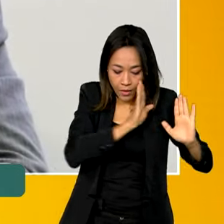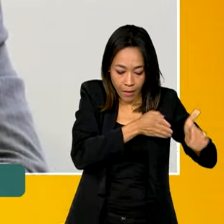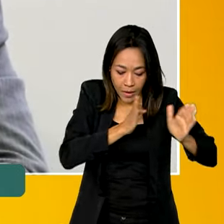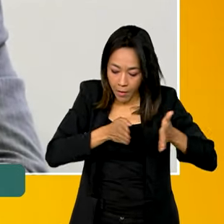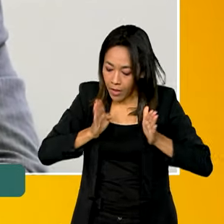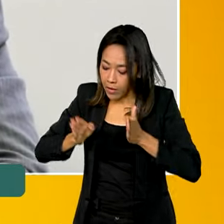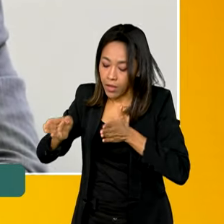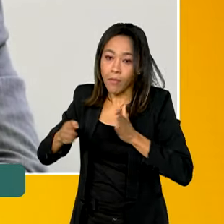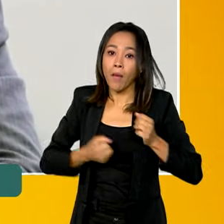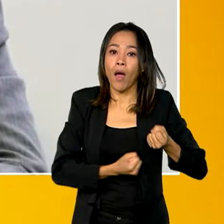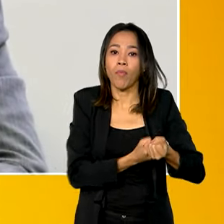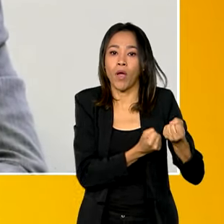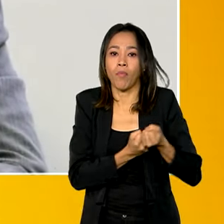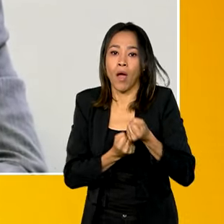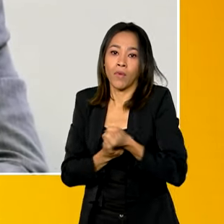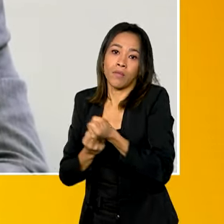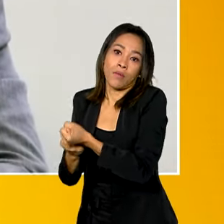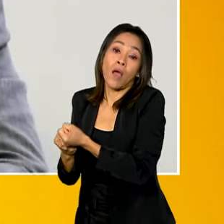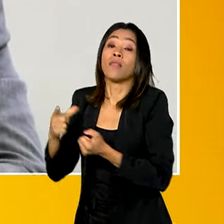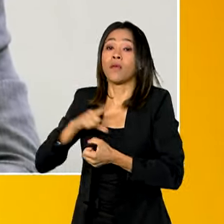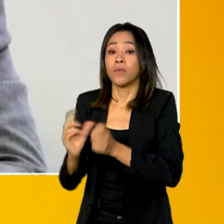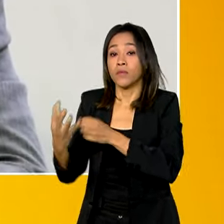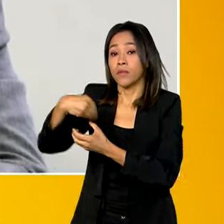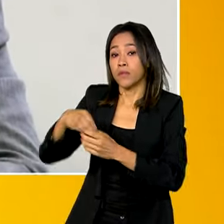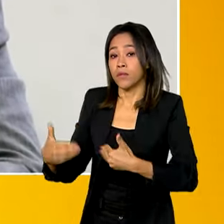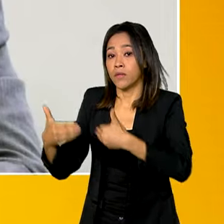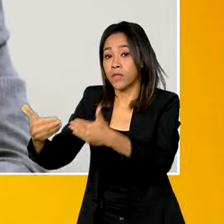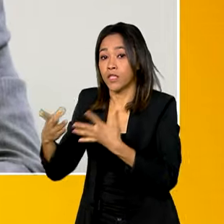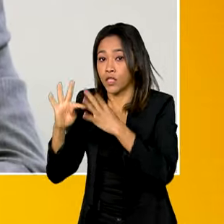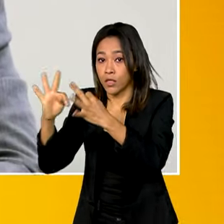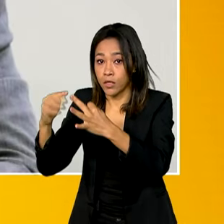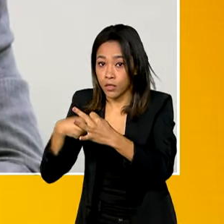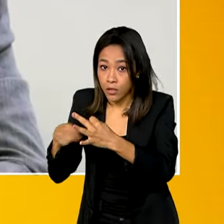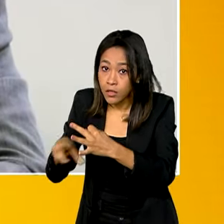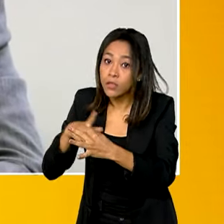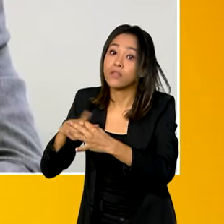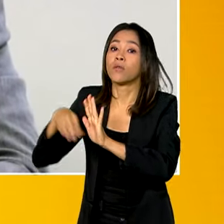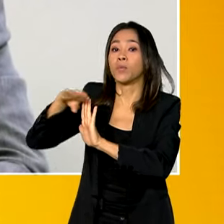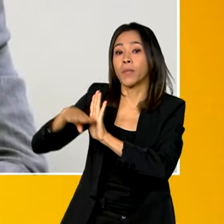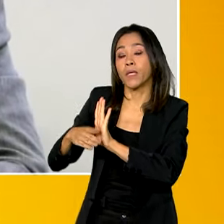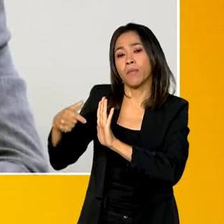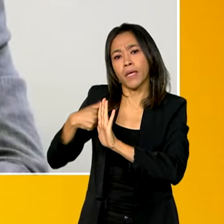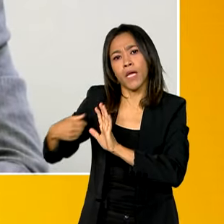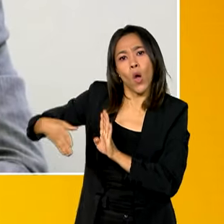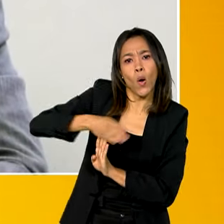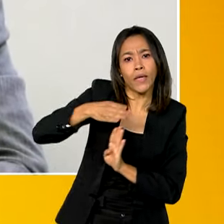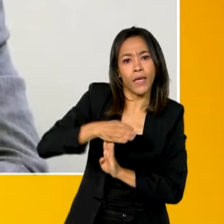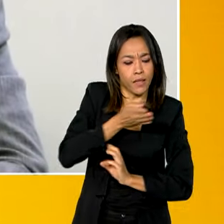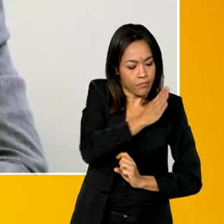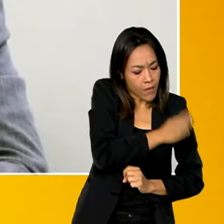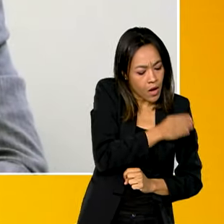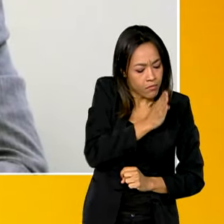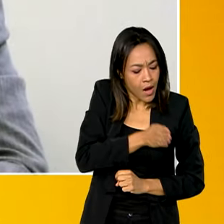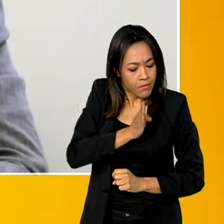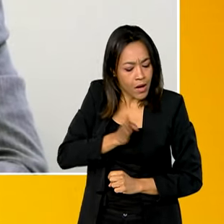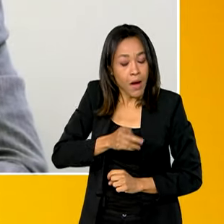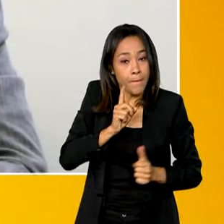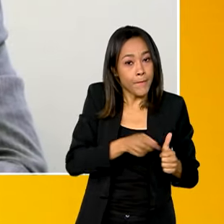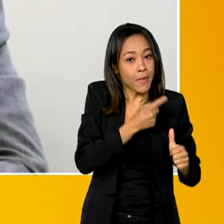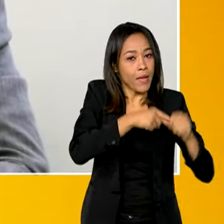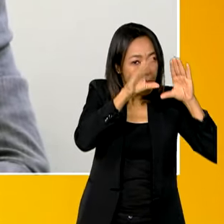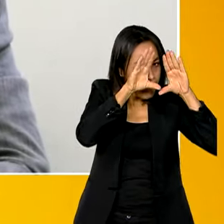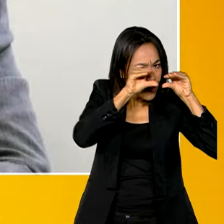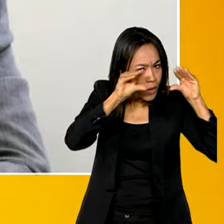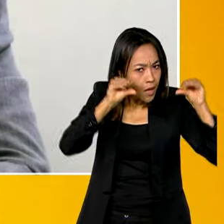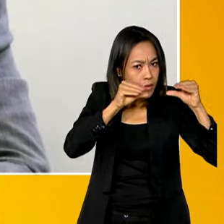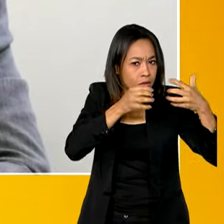programas no ministério de ciência e tecnologia e inovação que auxiliam em todas essas etapas do que eu falei que é a maturidade tecnológica de uma